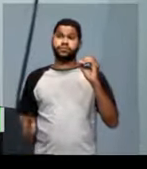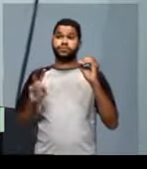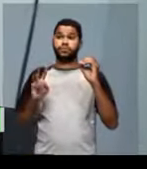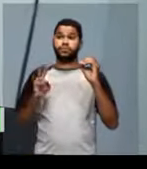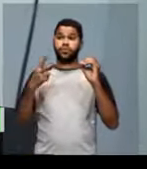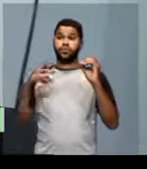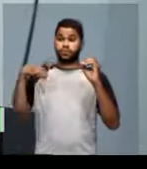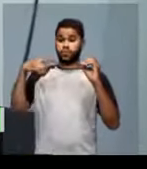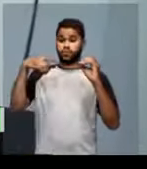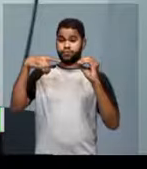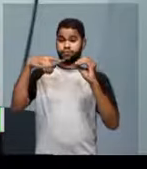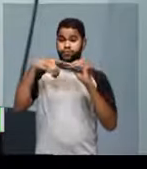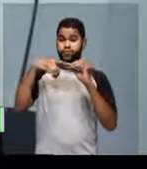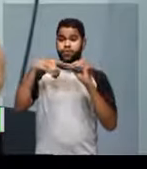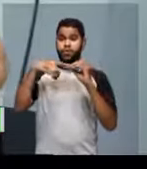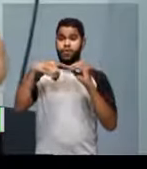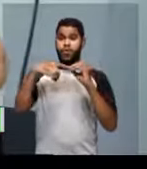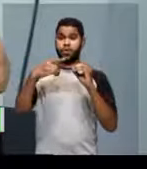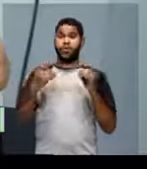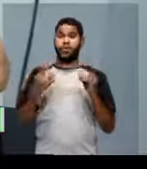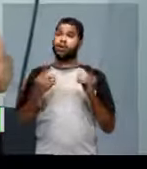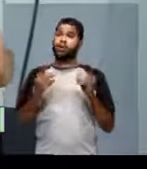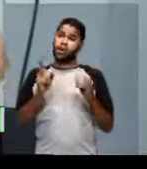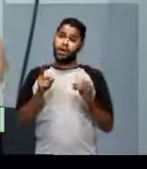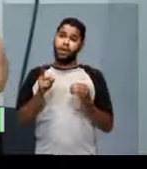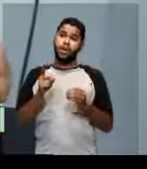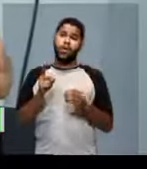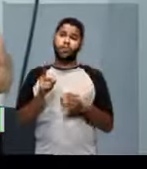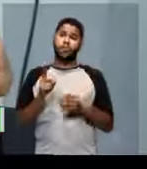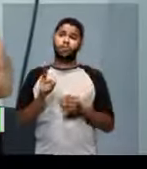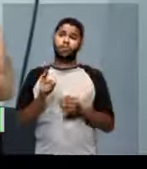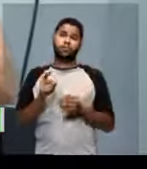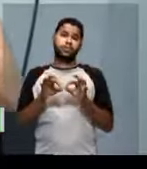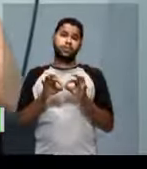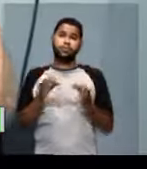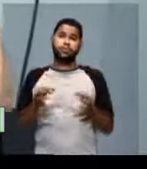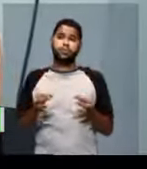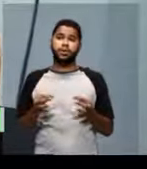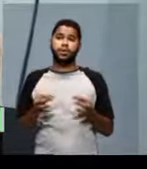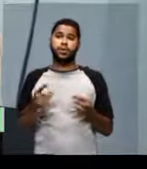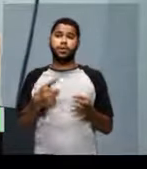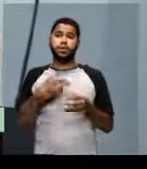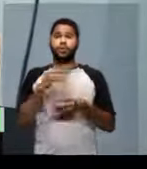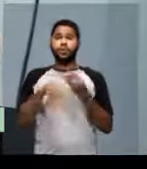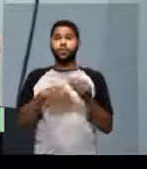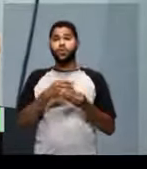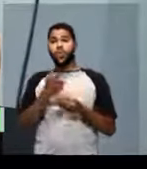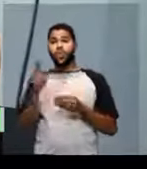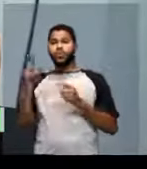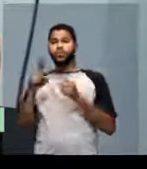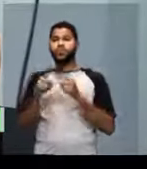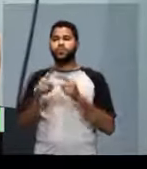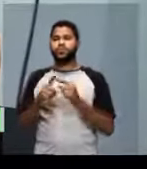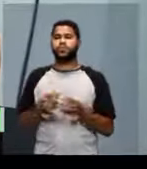2 juntinhos aqui da mesma cor, né, continuaria sendo simples. Agora, se eu misturar aqui, por exemplo, olha, um